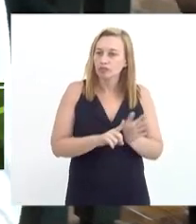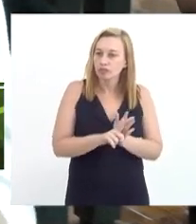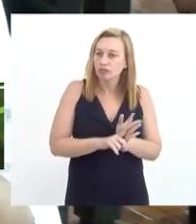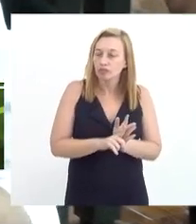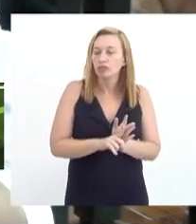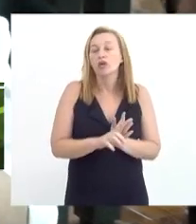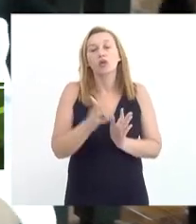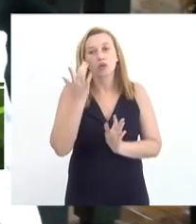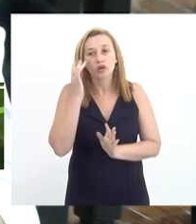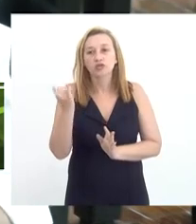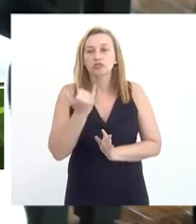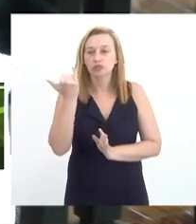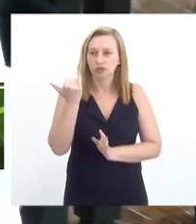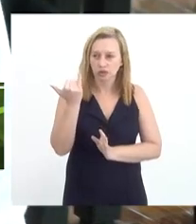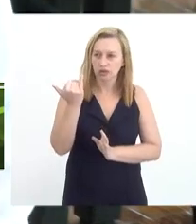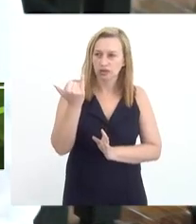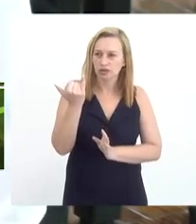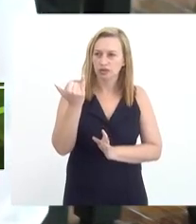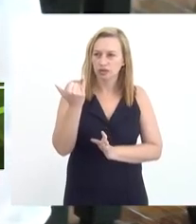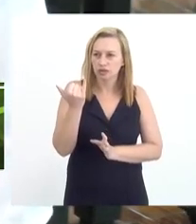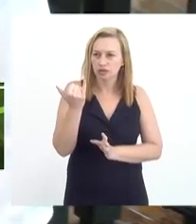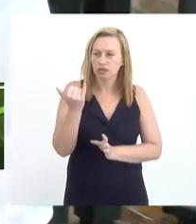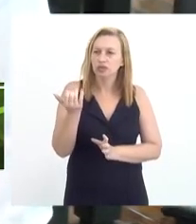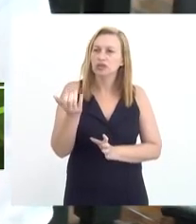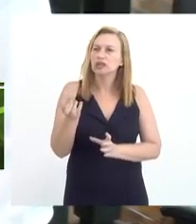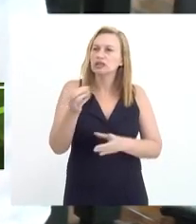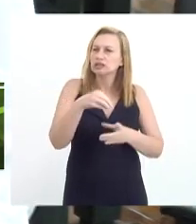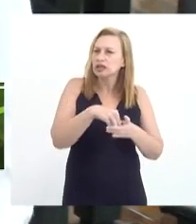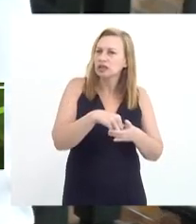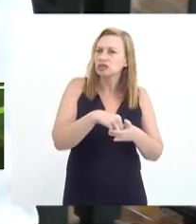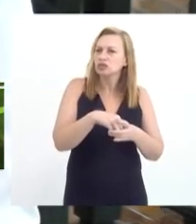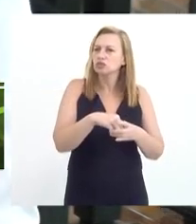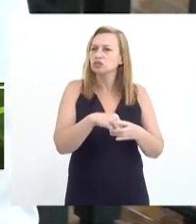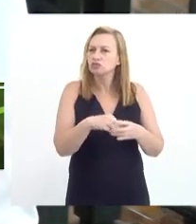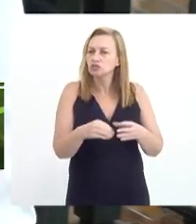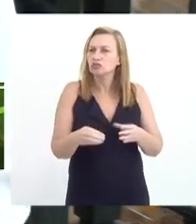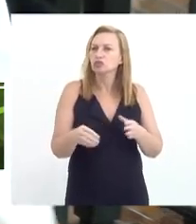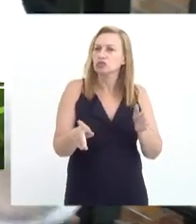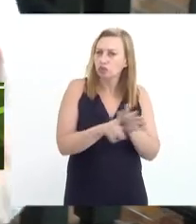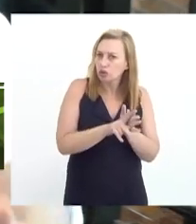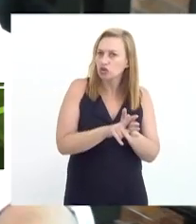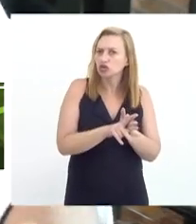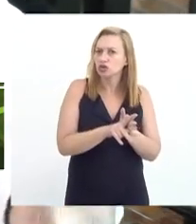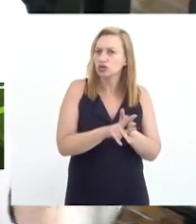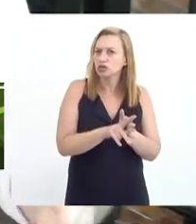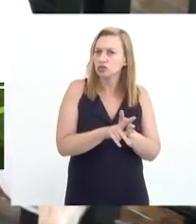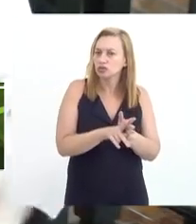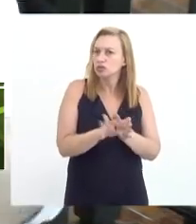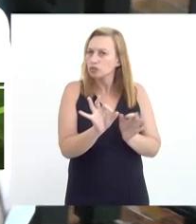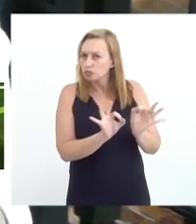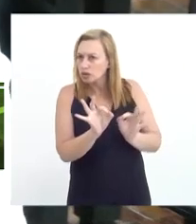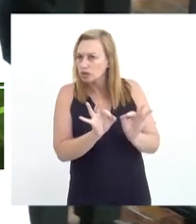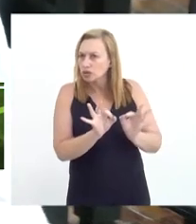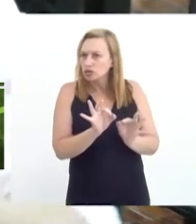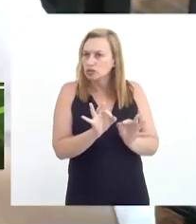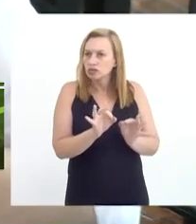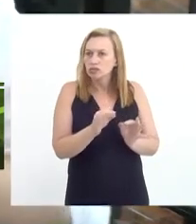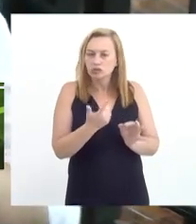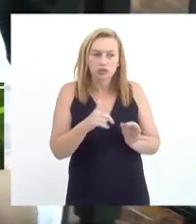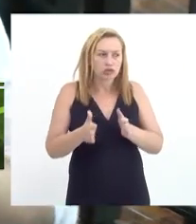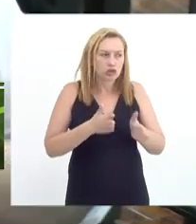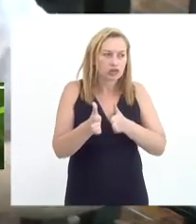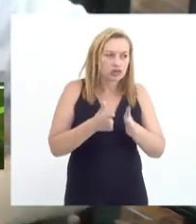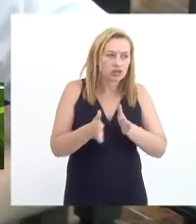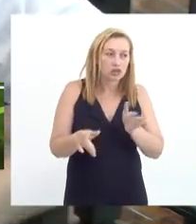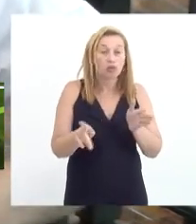E eu acho importante Que essas ressalvas Estejam constantes Nesse projeto Estejam no plano A gente ainda não teve Acesso ao plano Eu